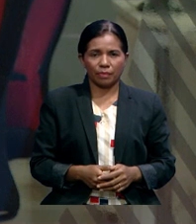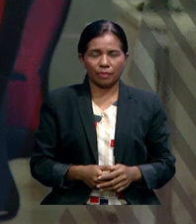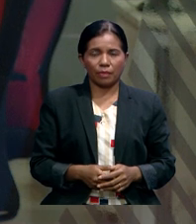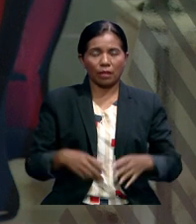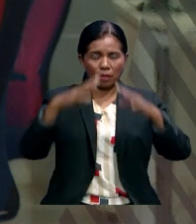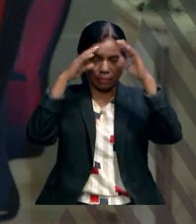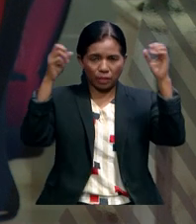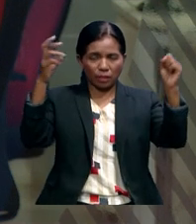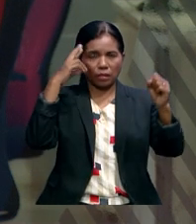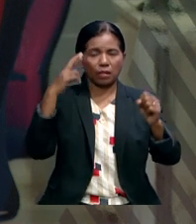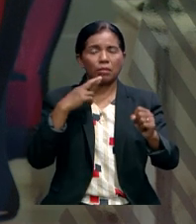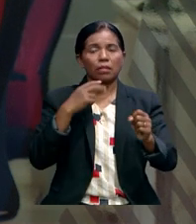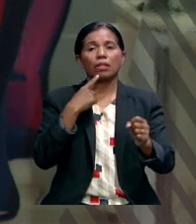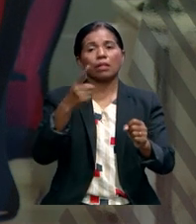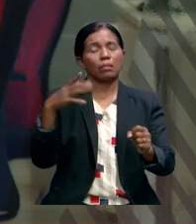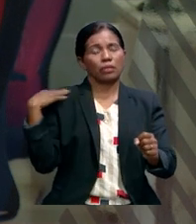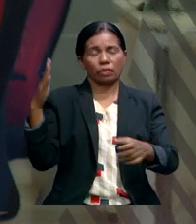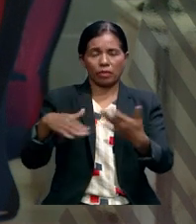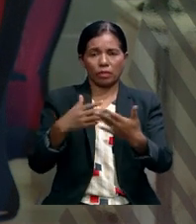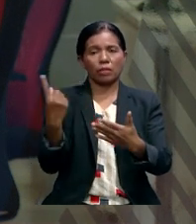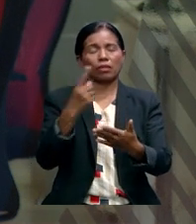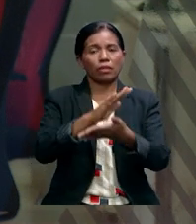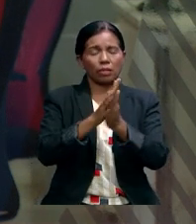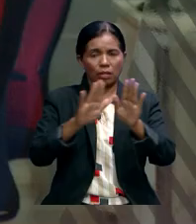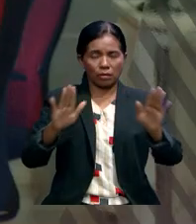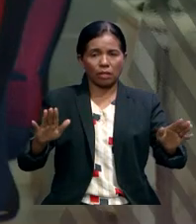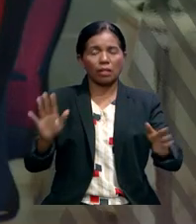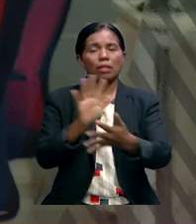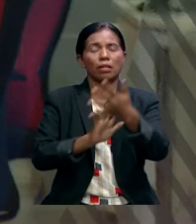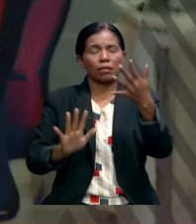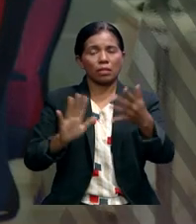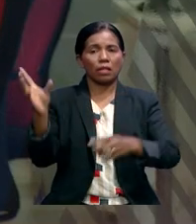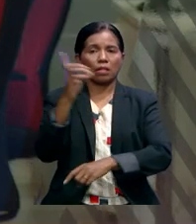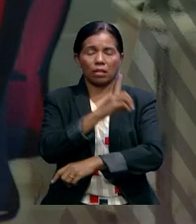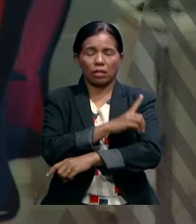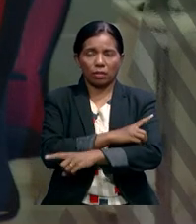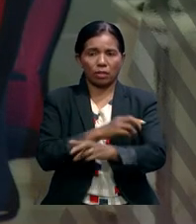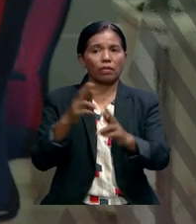Presidente da República apela a jovem Sira a tomar tempo paz e a celebração Loro Finiado.